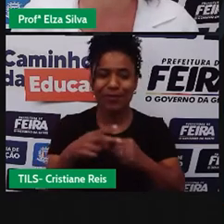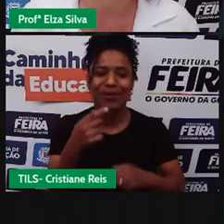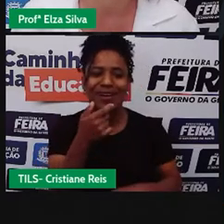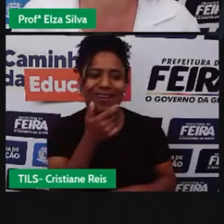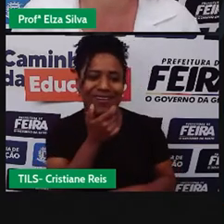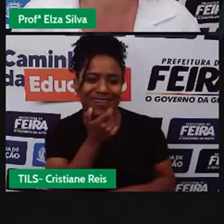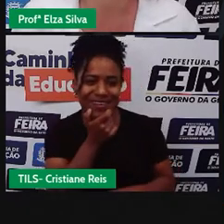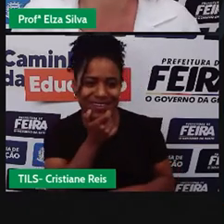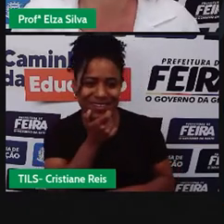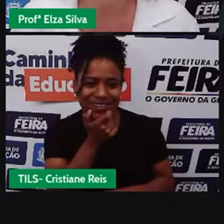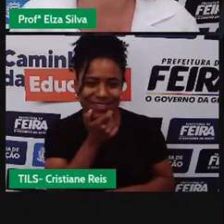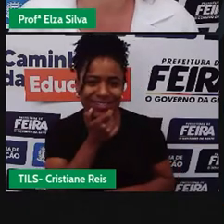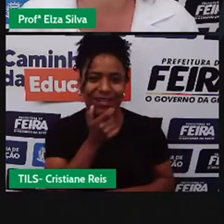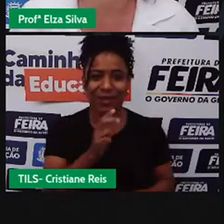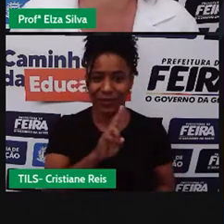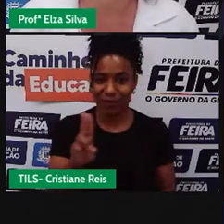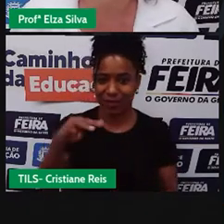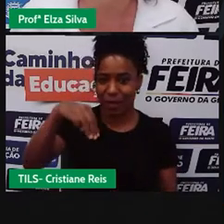inglesa,